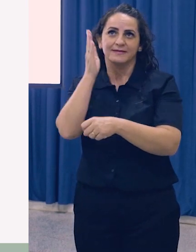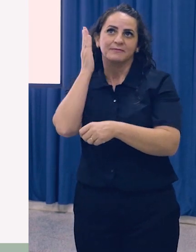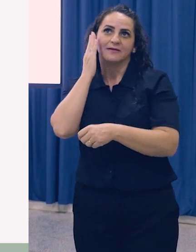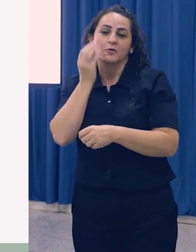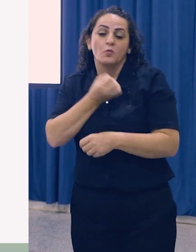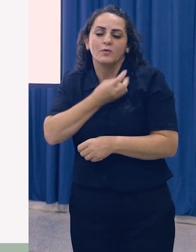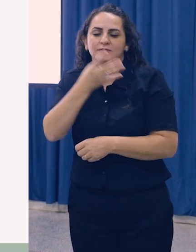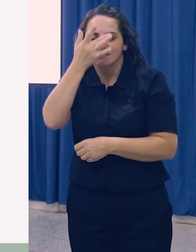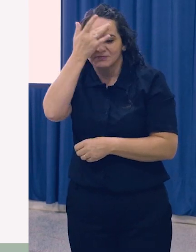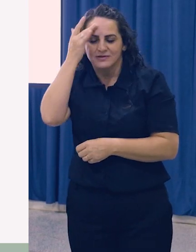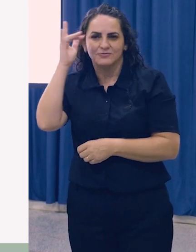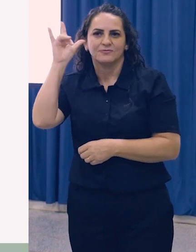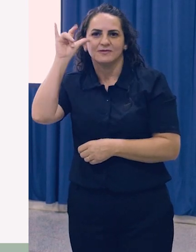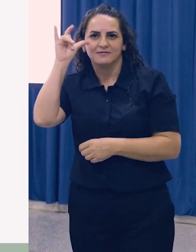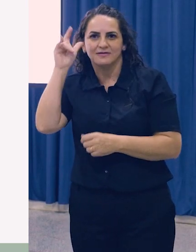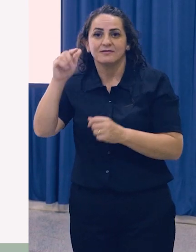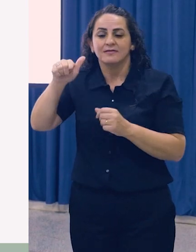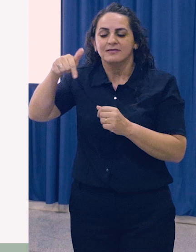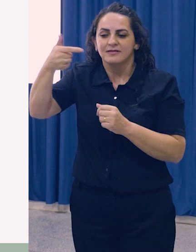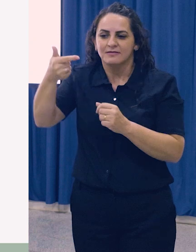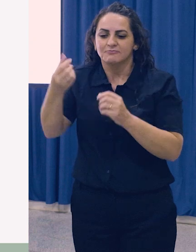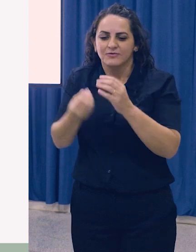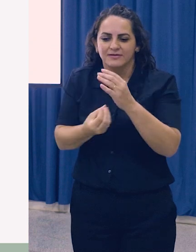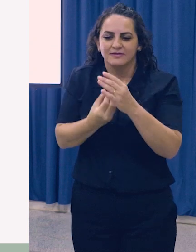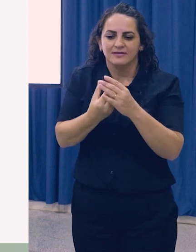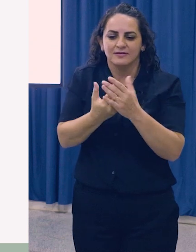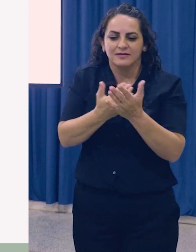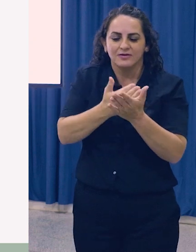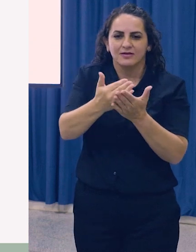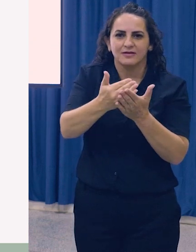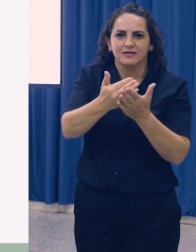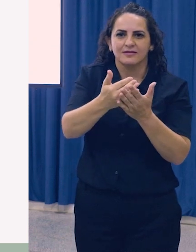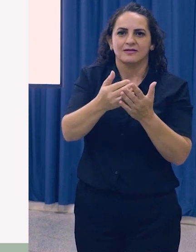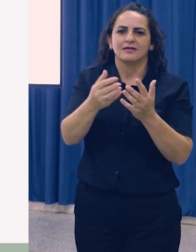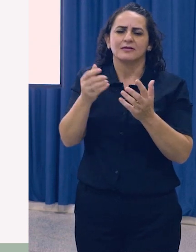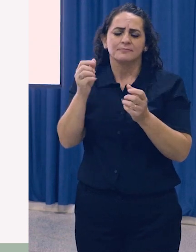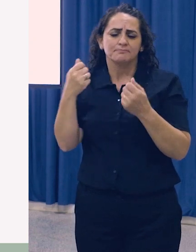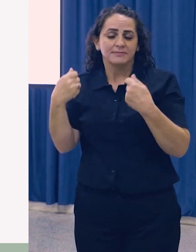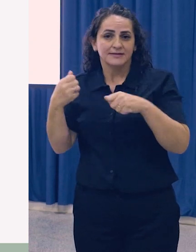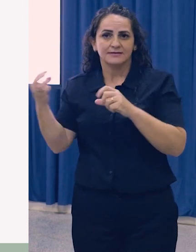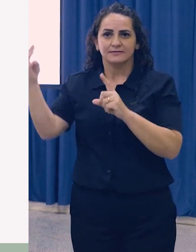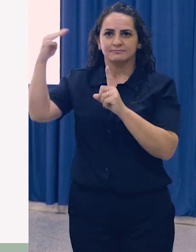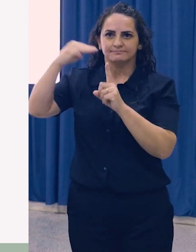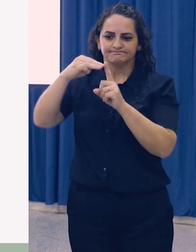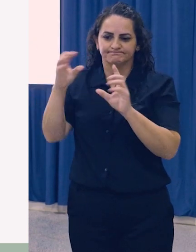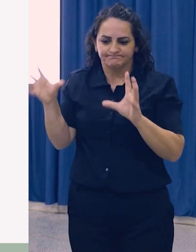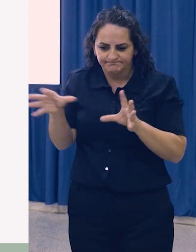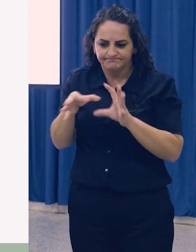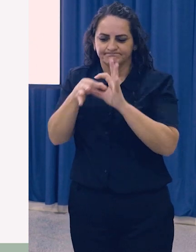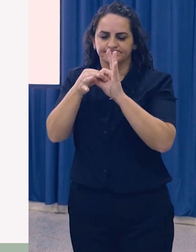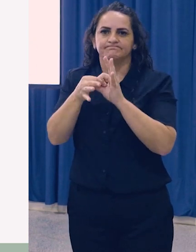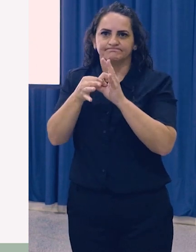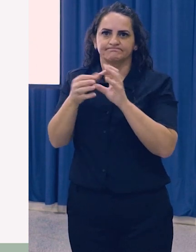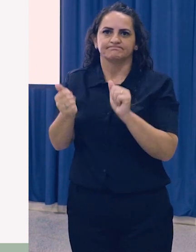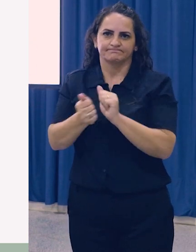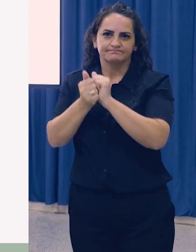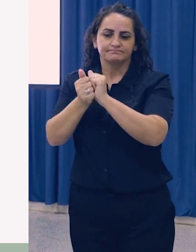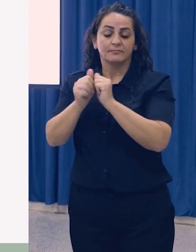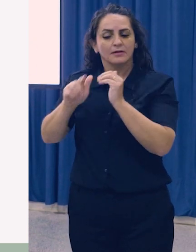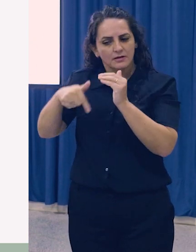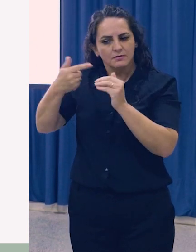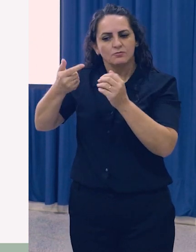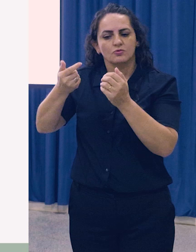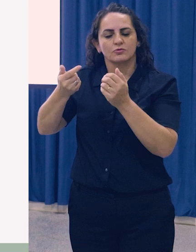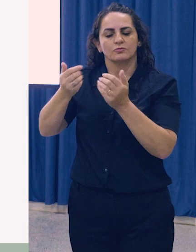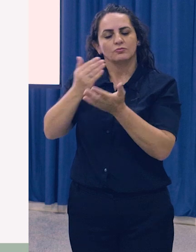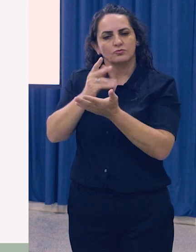quero que 20 mil pessoas assistam ele. Então, precisa ter essas metas elencadas para a gente continuar o plano de